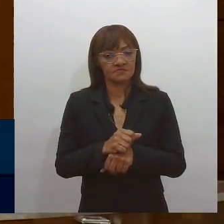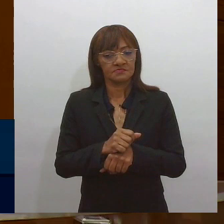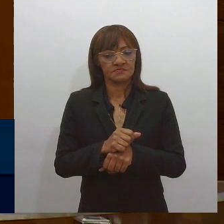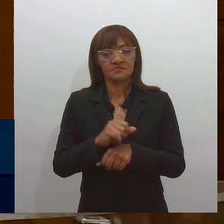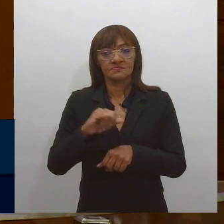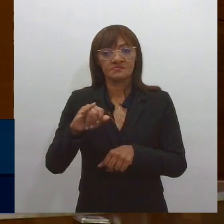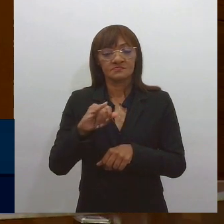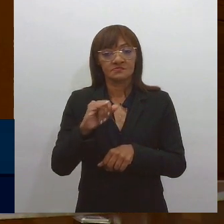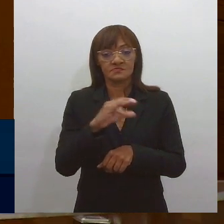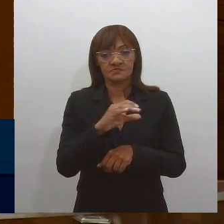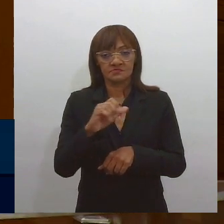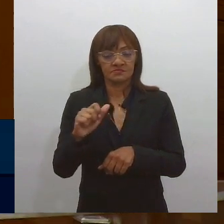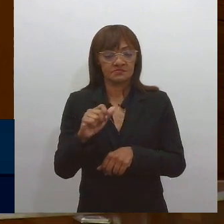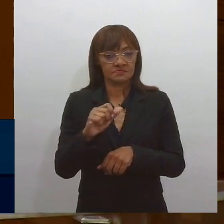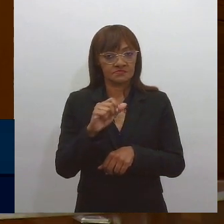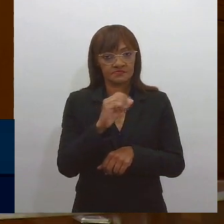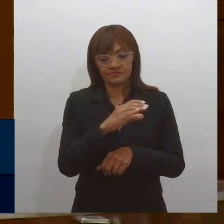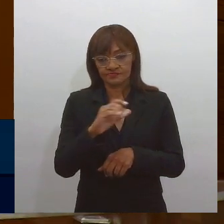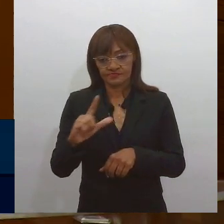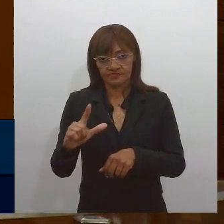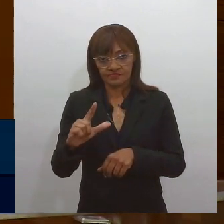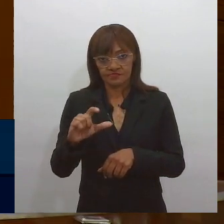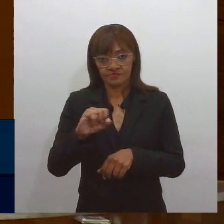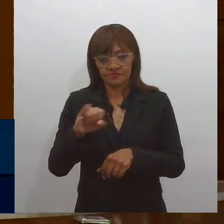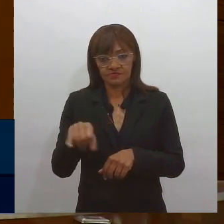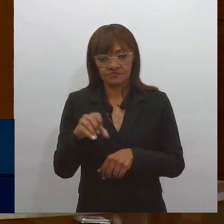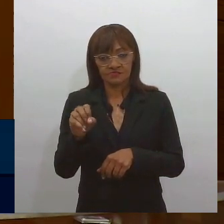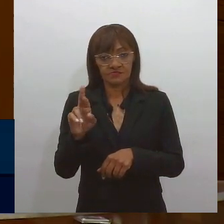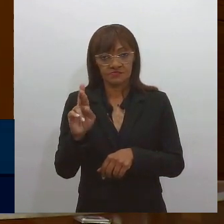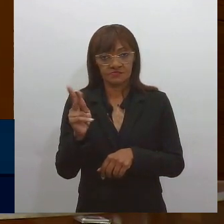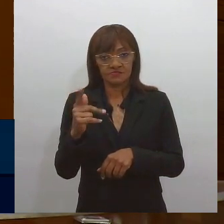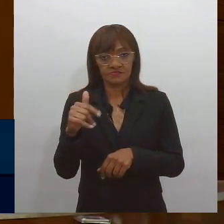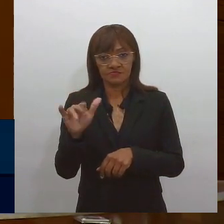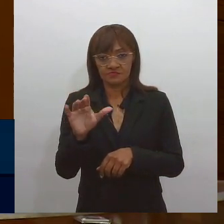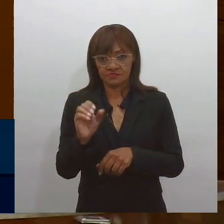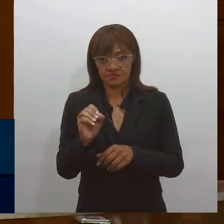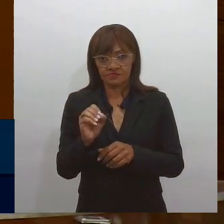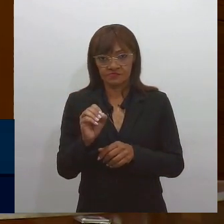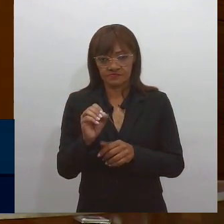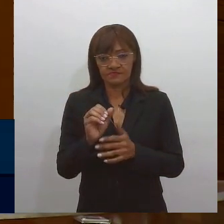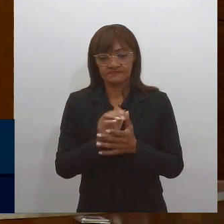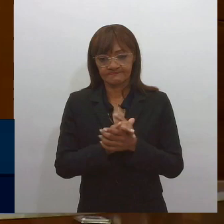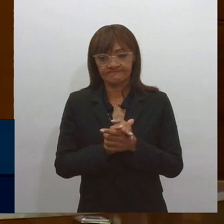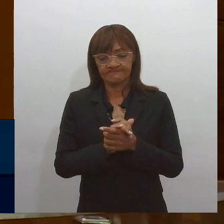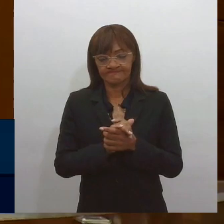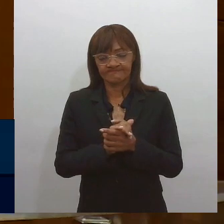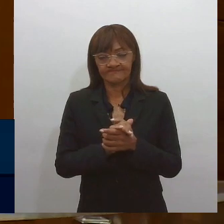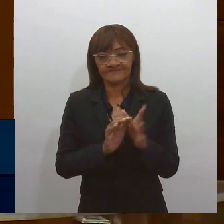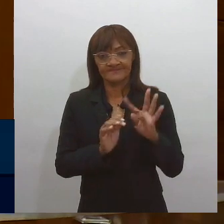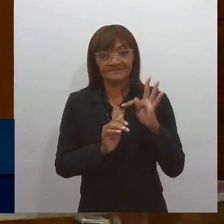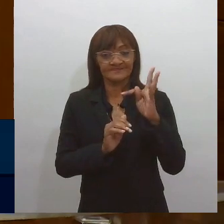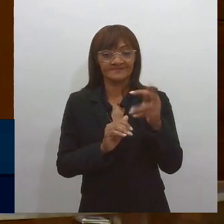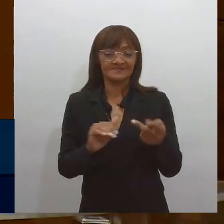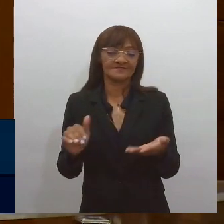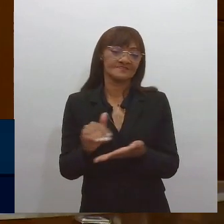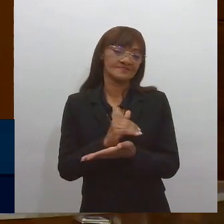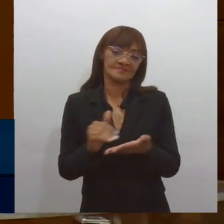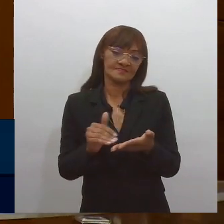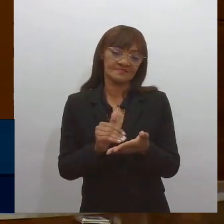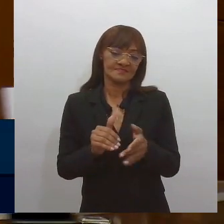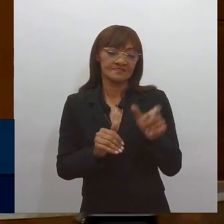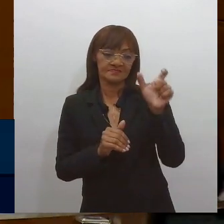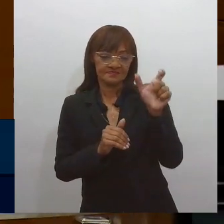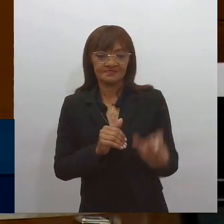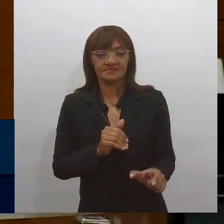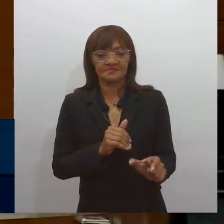Araújo realmente de todos os secretários que aí estão esse deputado C Bispo é o único que não gosta de